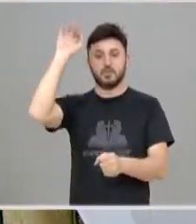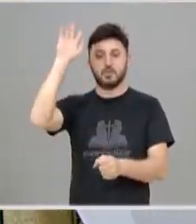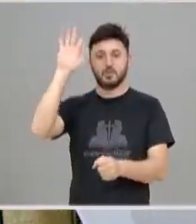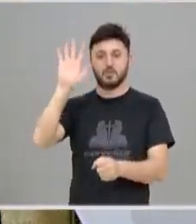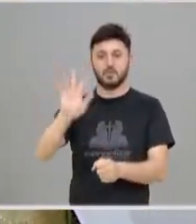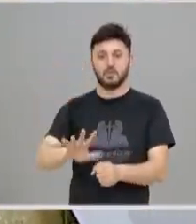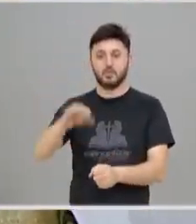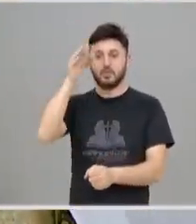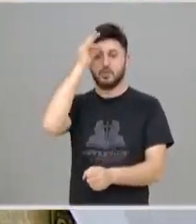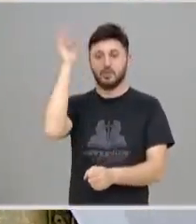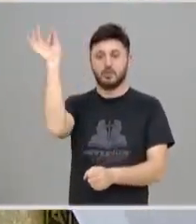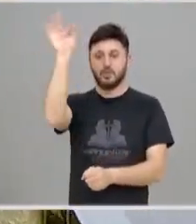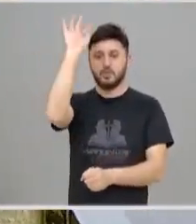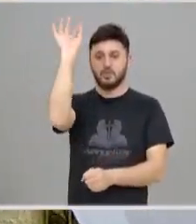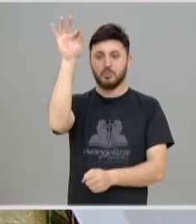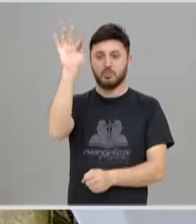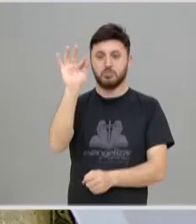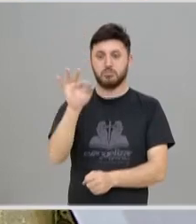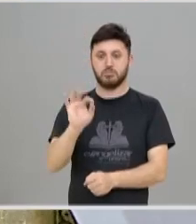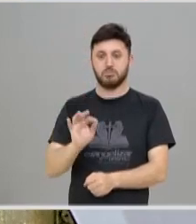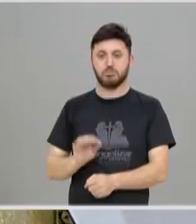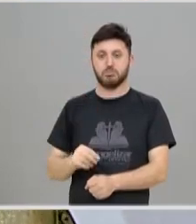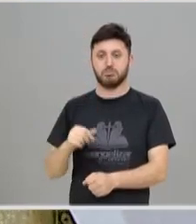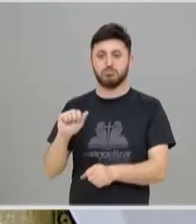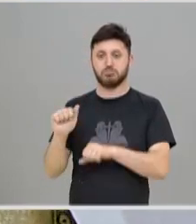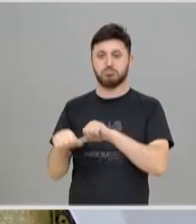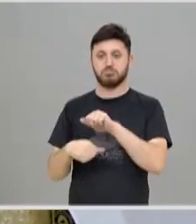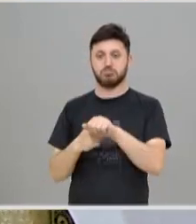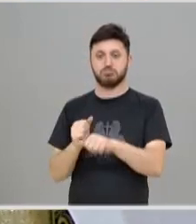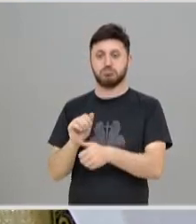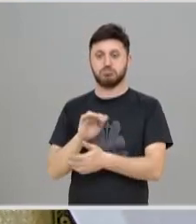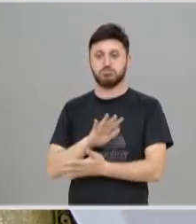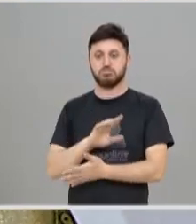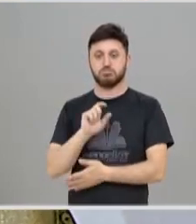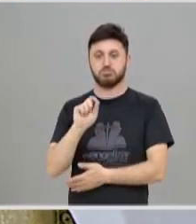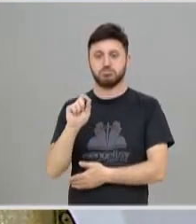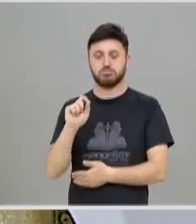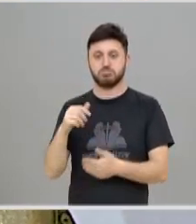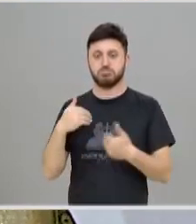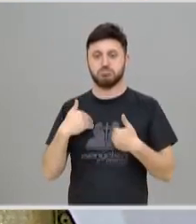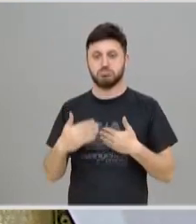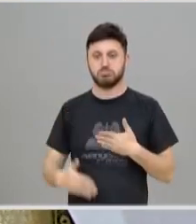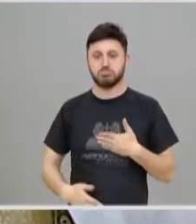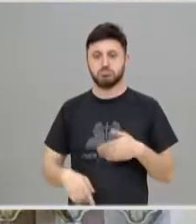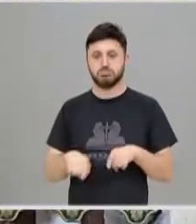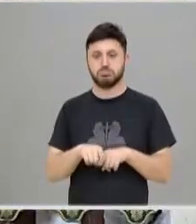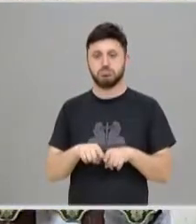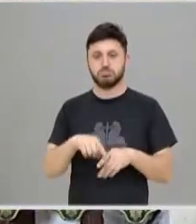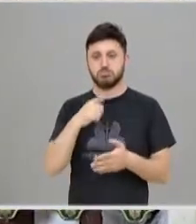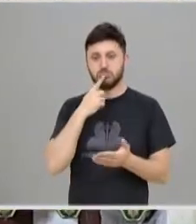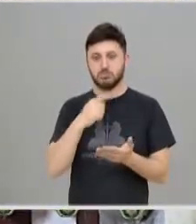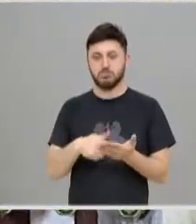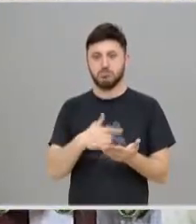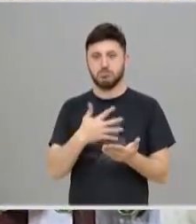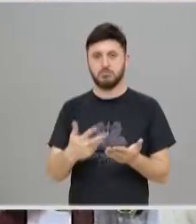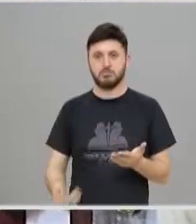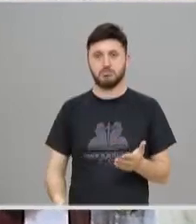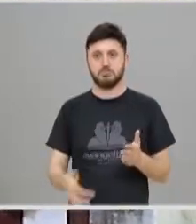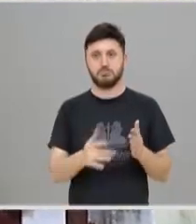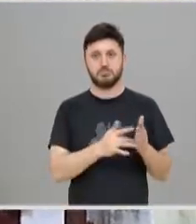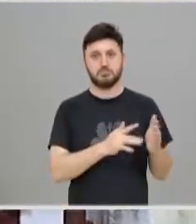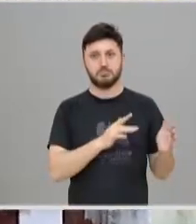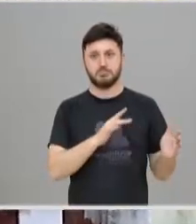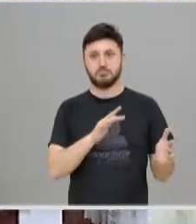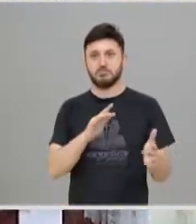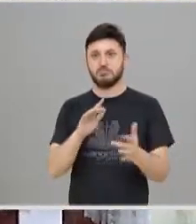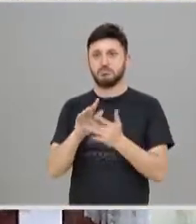santificai, pois, estas oferendas, derramando sobre elas o vosso Espírito, a fim de que se tornem para nós o corpo, o